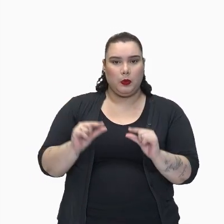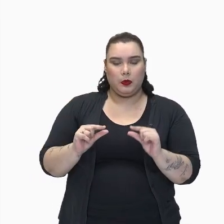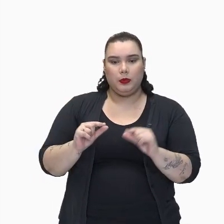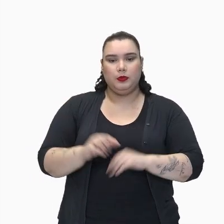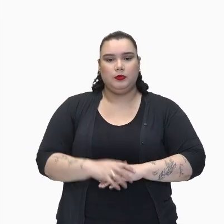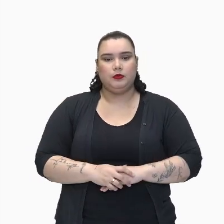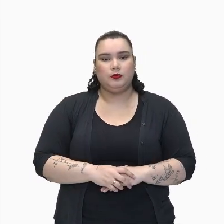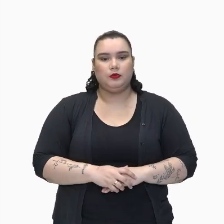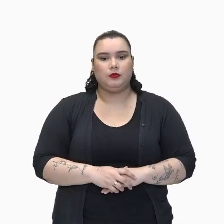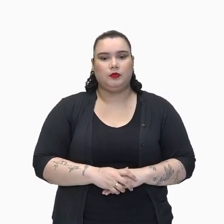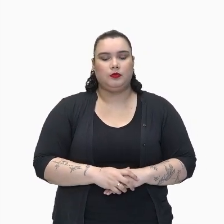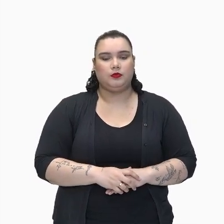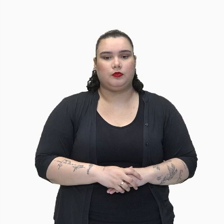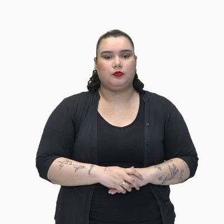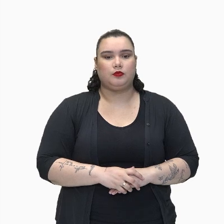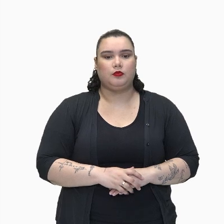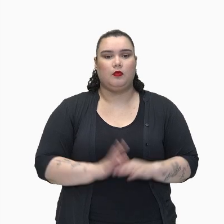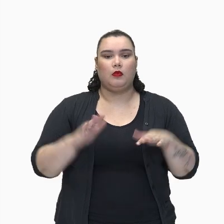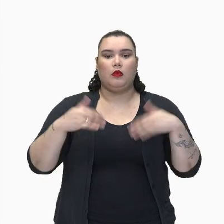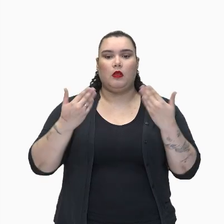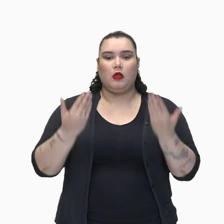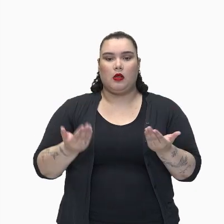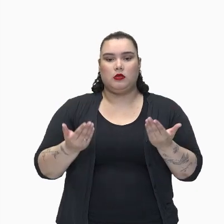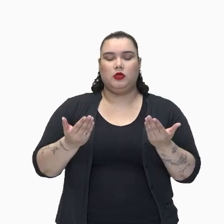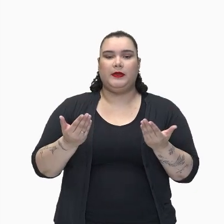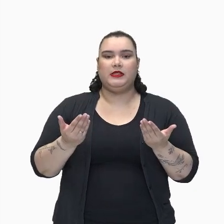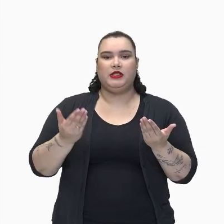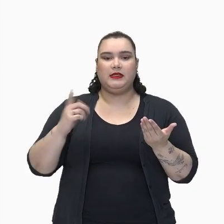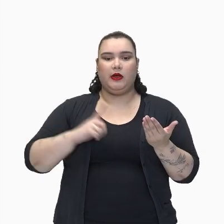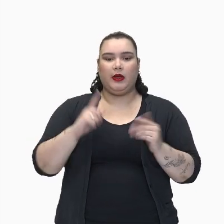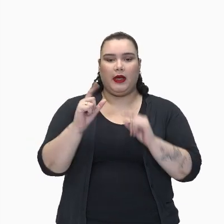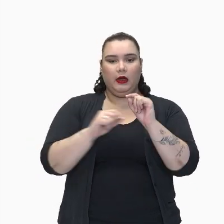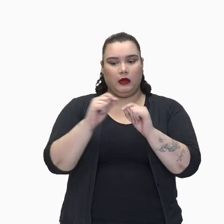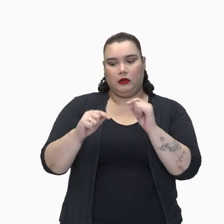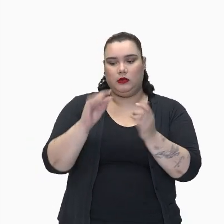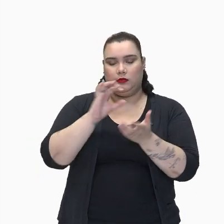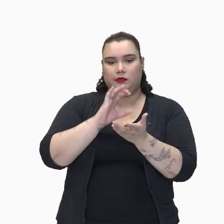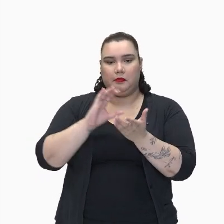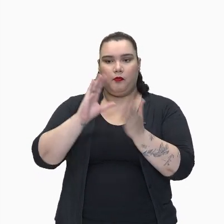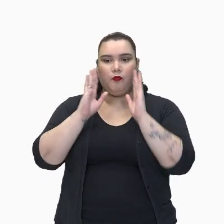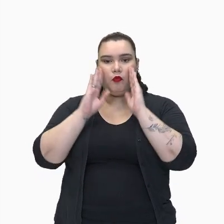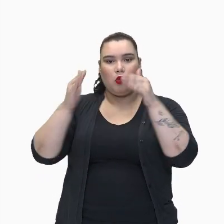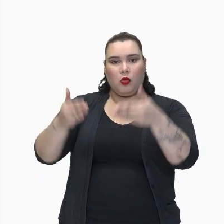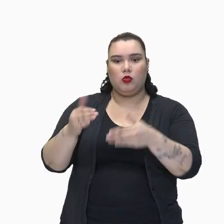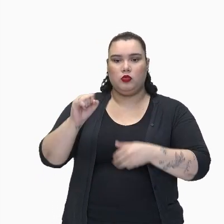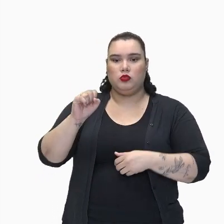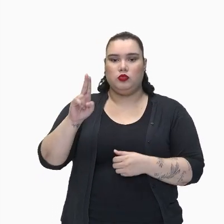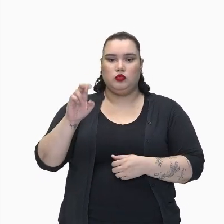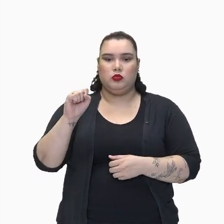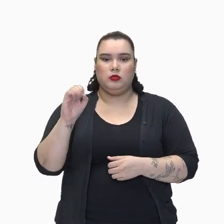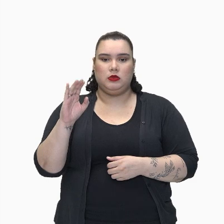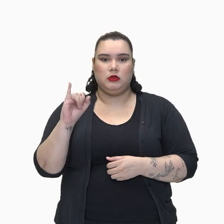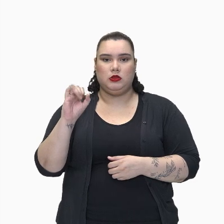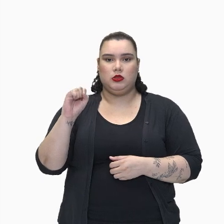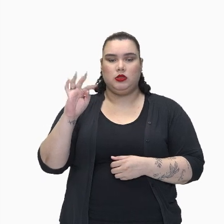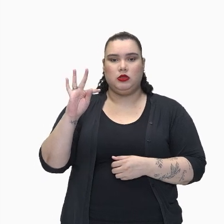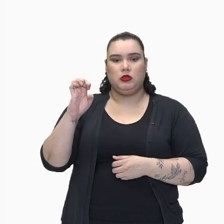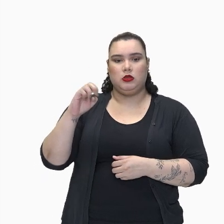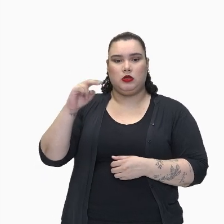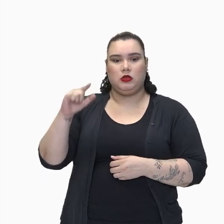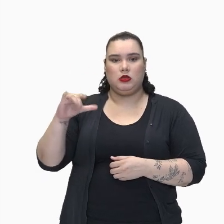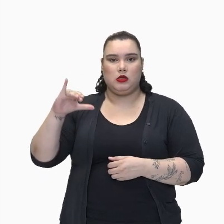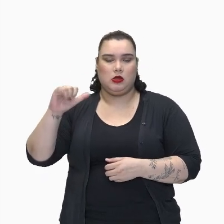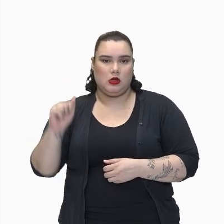né? E aí, essa produção geralmente é destinada à subsistência, tá bom? Então, a subsistência